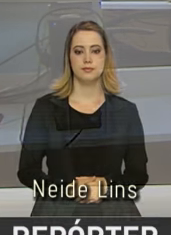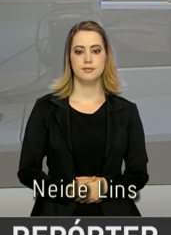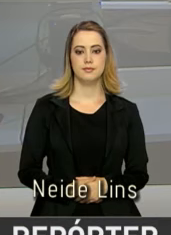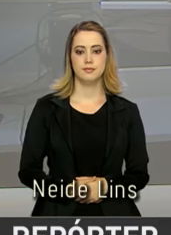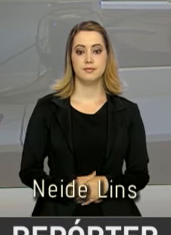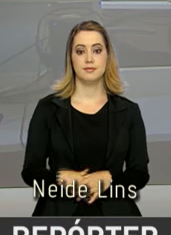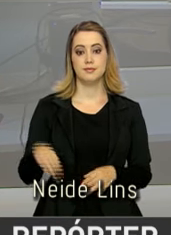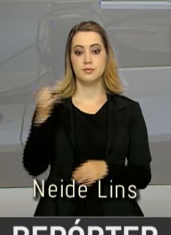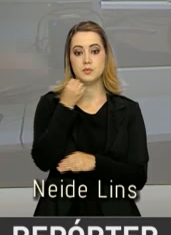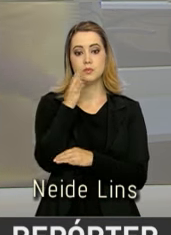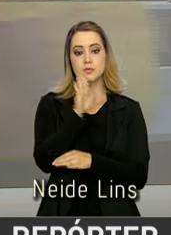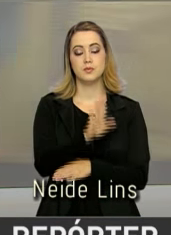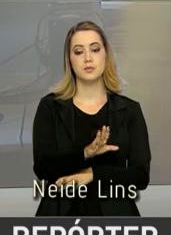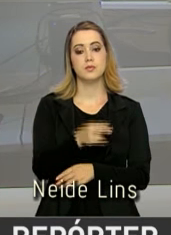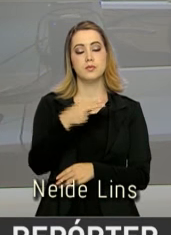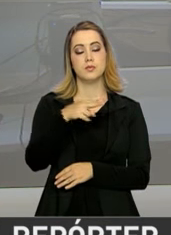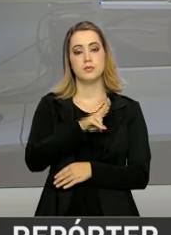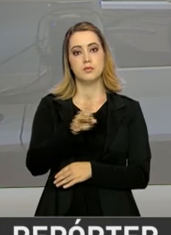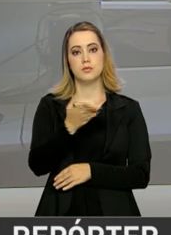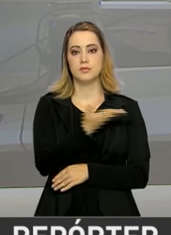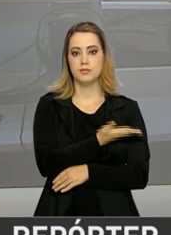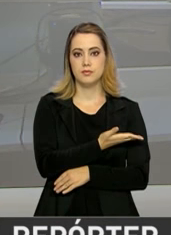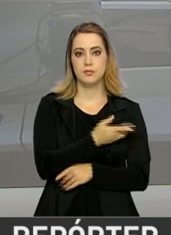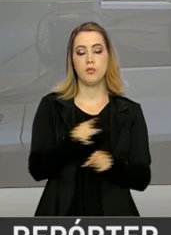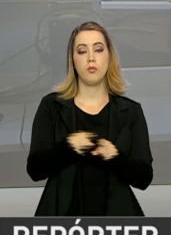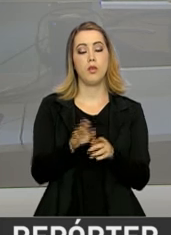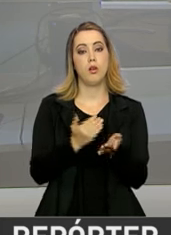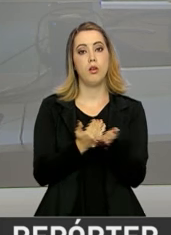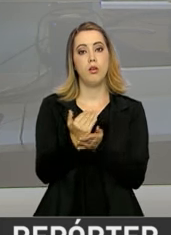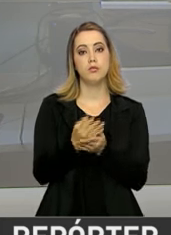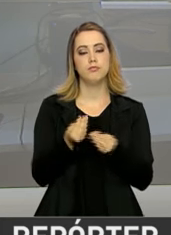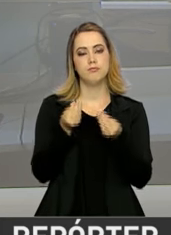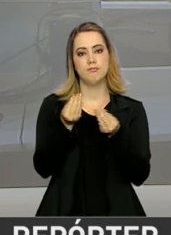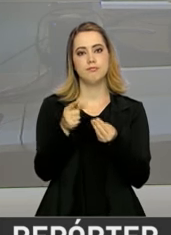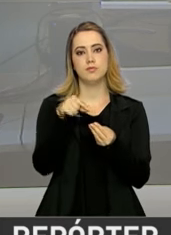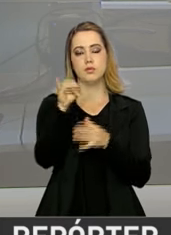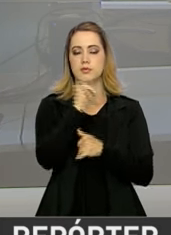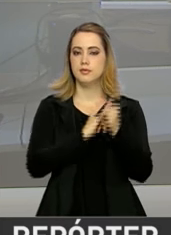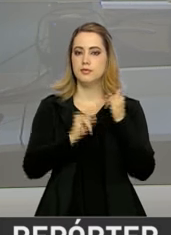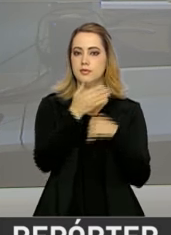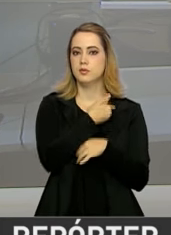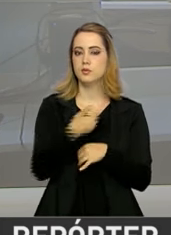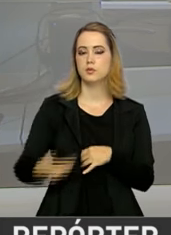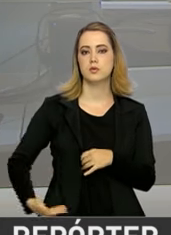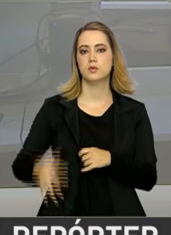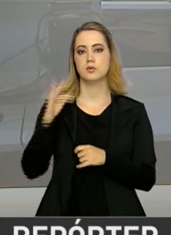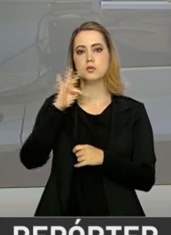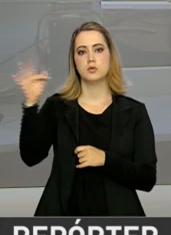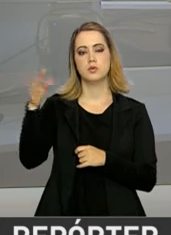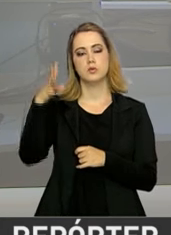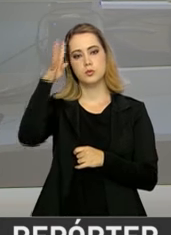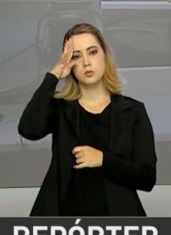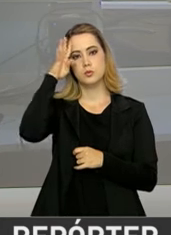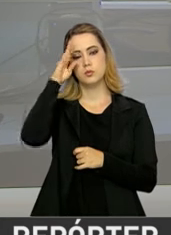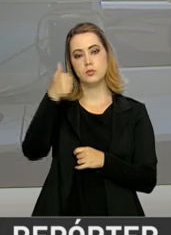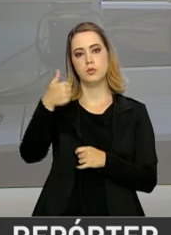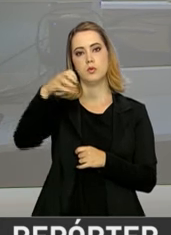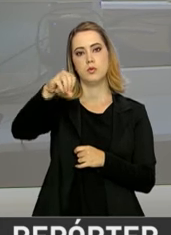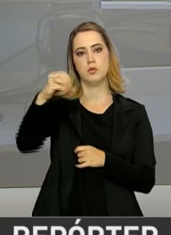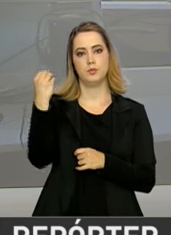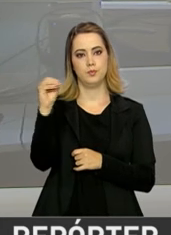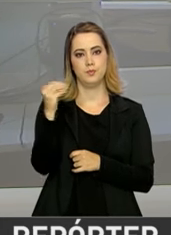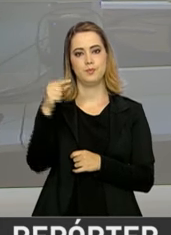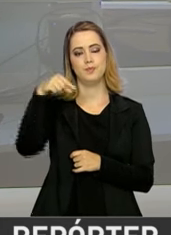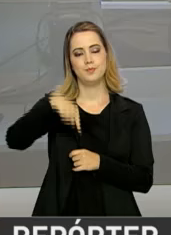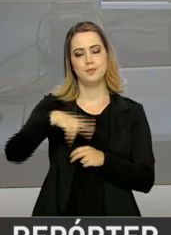olá boa tarde eu sou josé luiz filho a partir de agora trago pra você as notícias do governo federal desta quarta-feira 19 de outubro